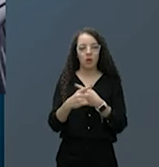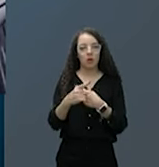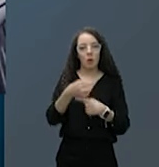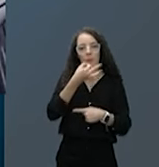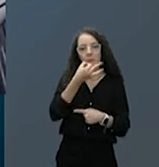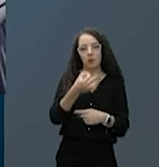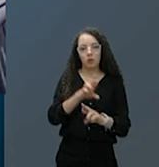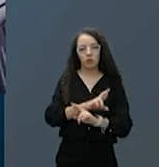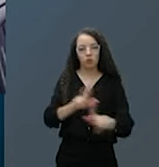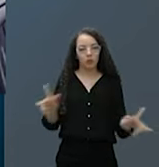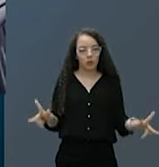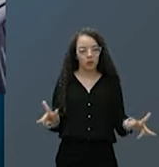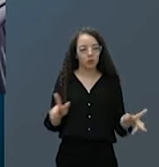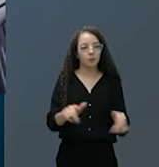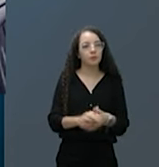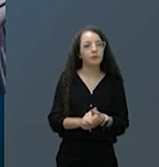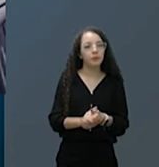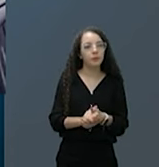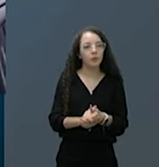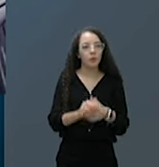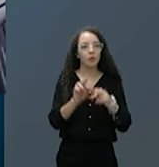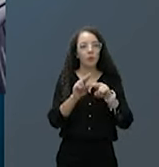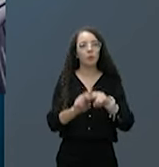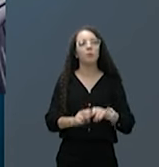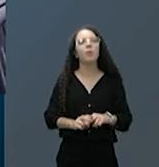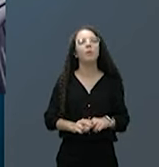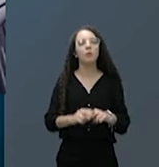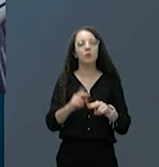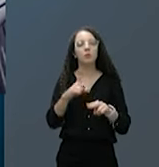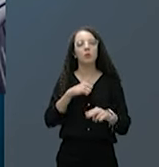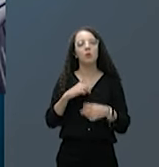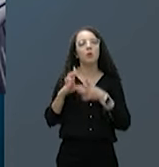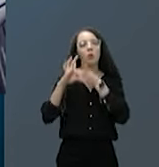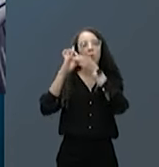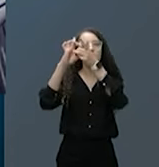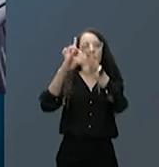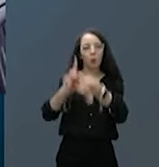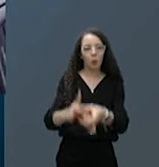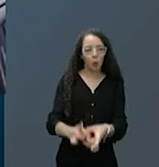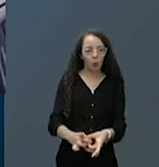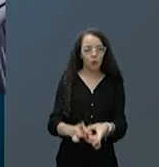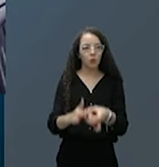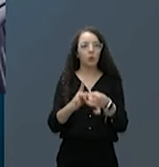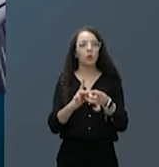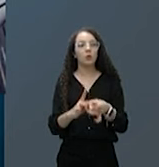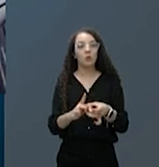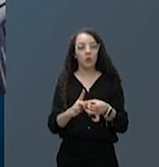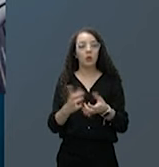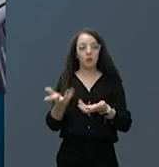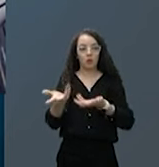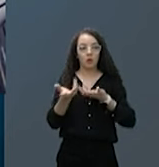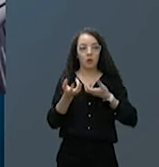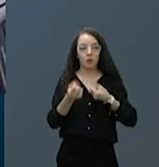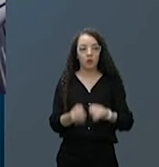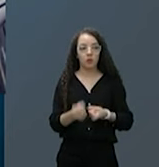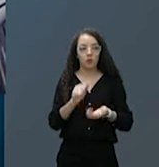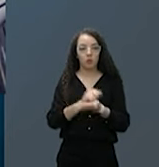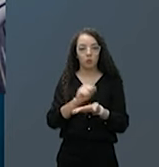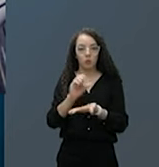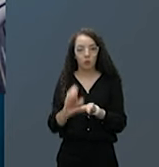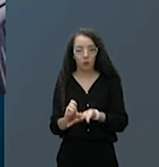sem dúvida, o contexto fático em que prolatado o venerando acórdão, paradigma,